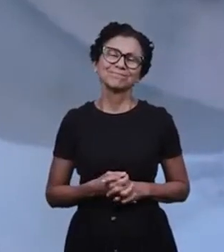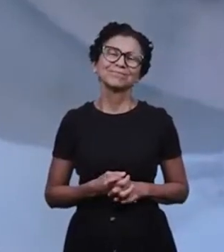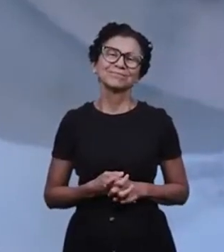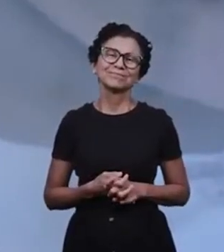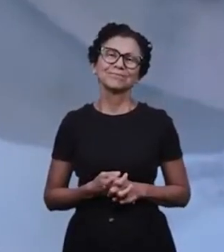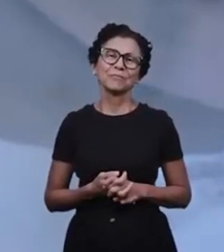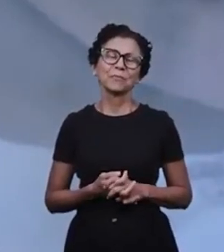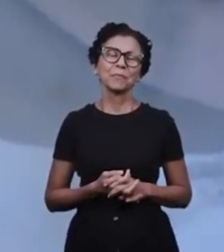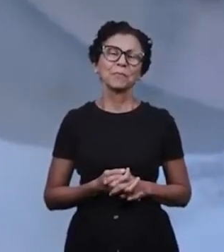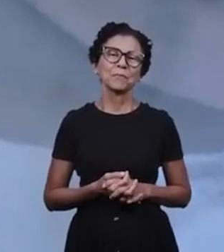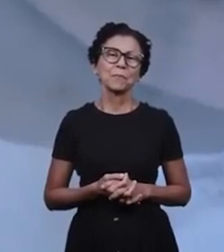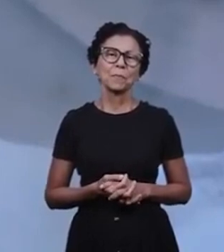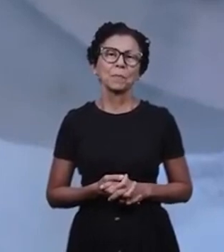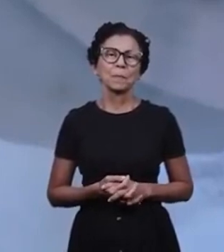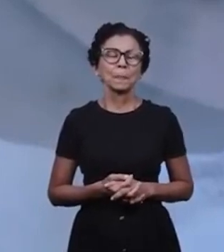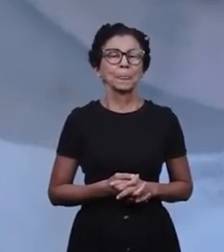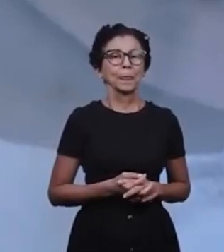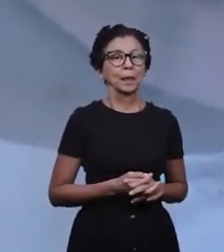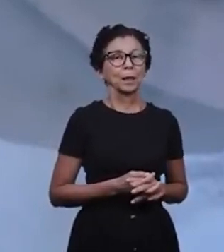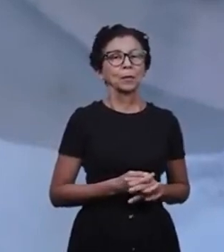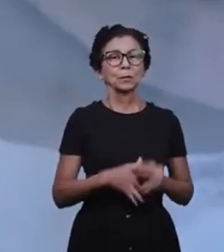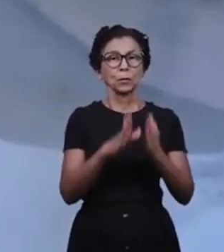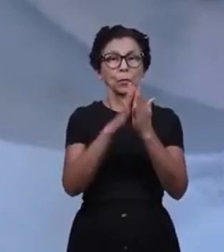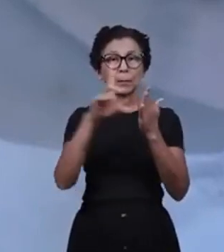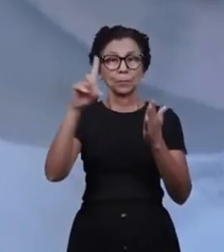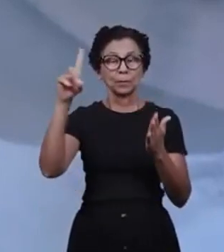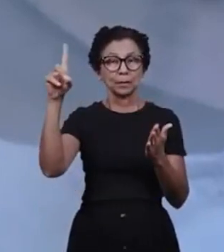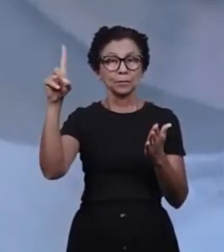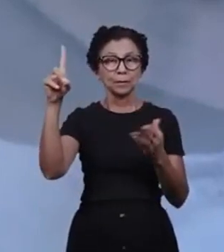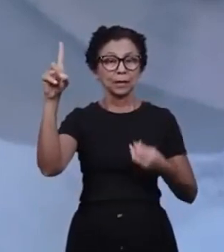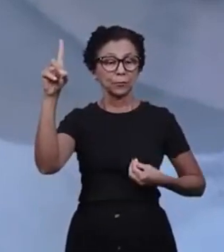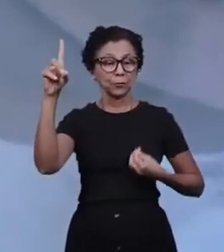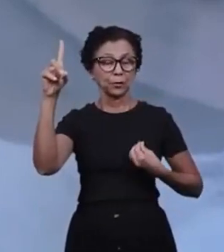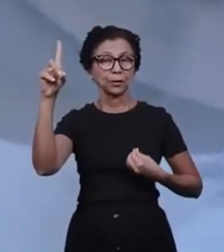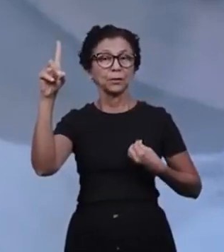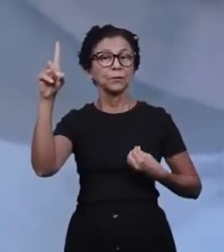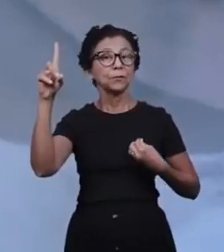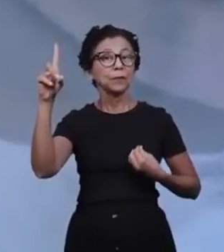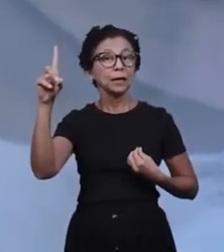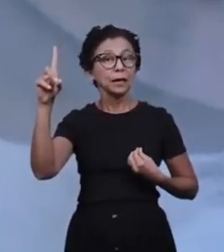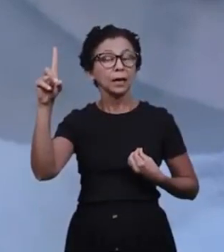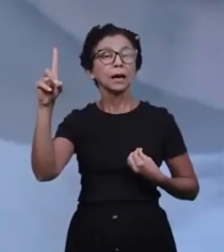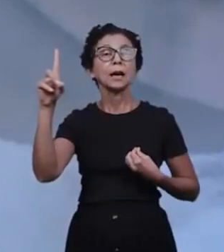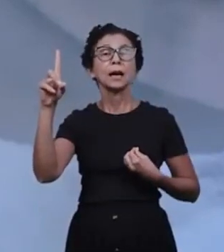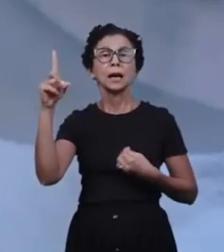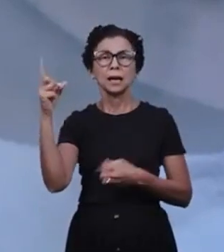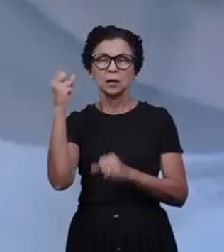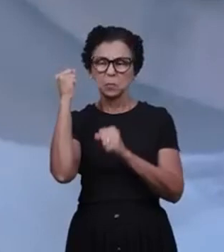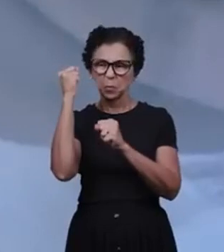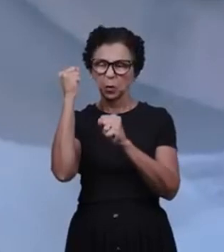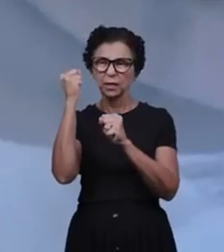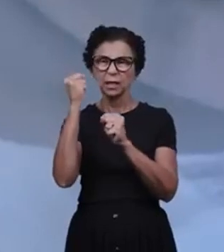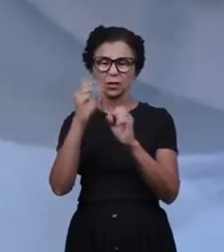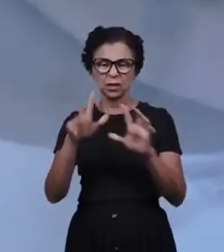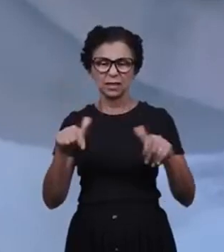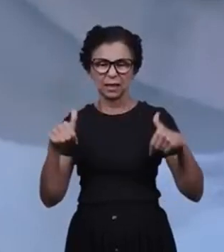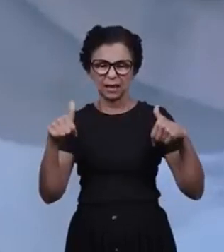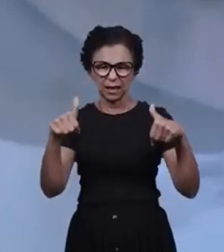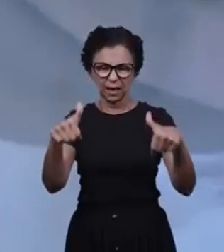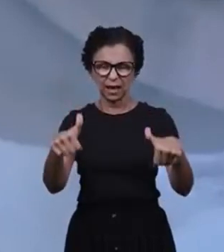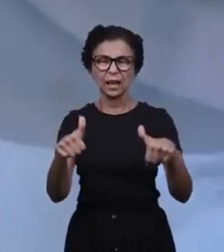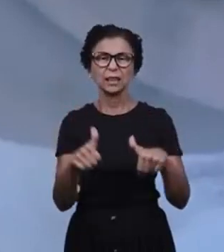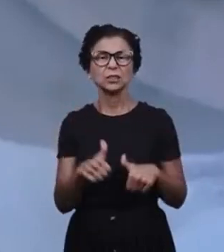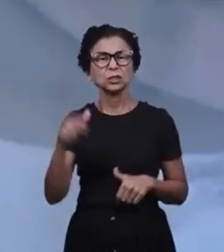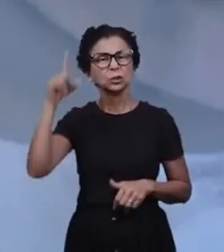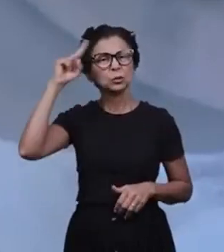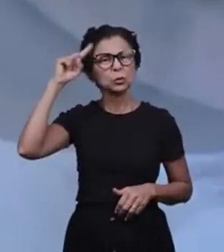palavra, ou seja, a palavra é viva, por quê? Hebreus 4:12, a palavra de Deus é viva e eficaz, ela continua falando a cada dia,